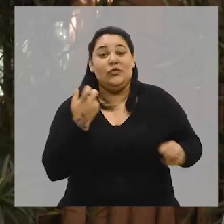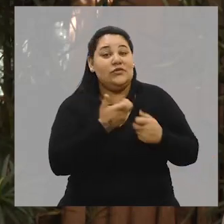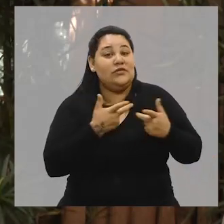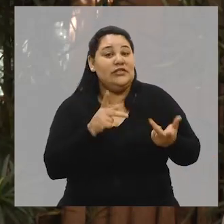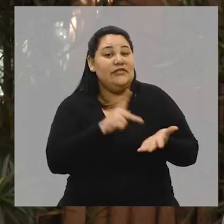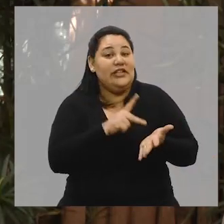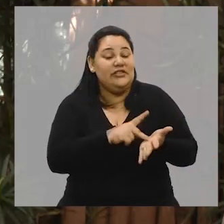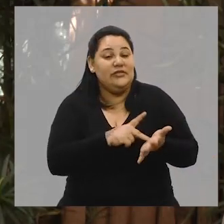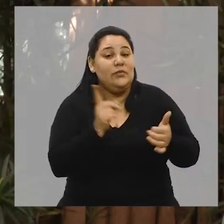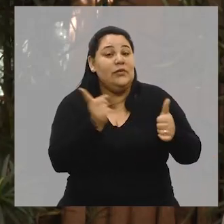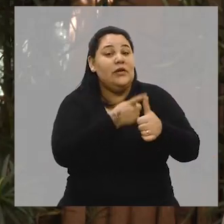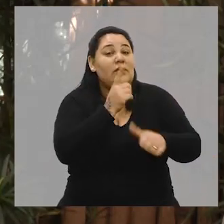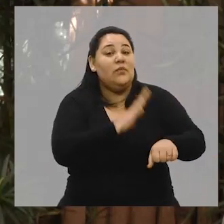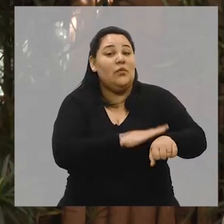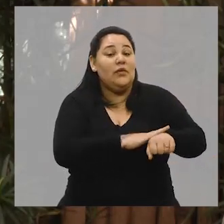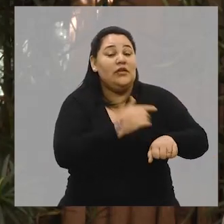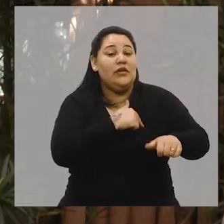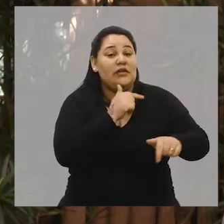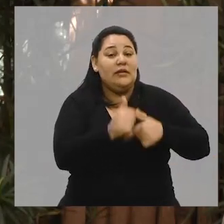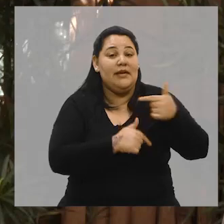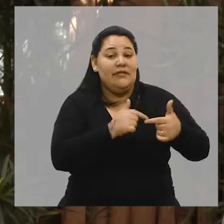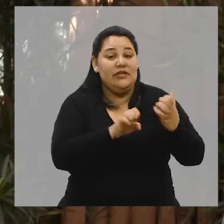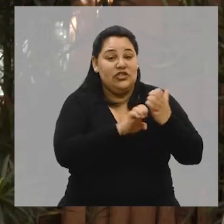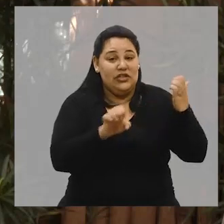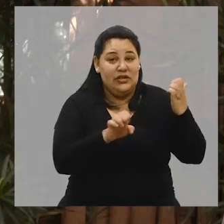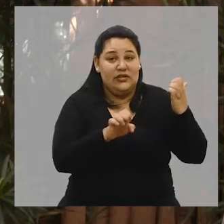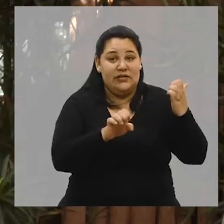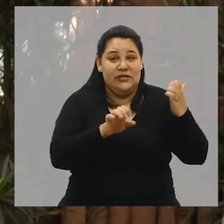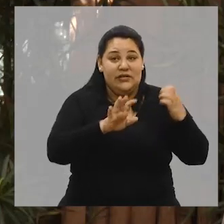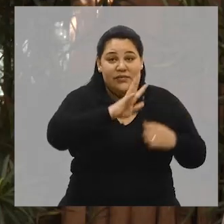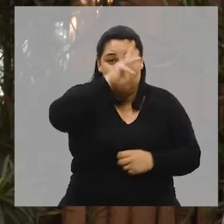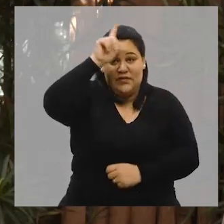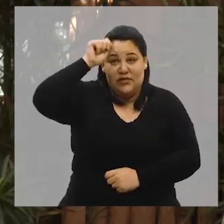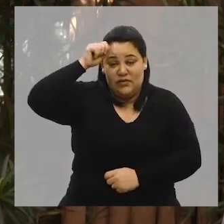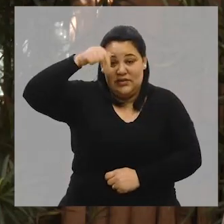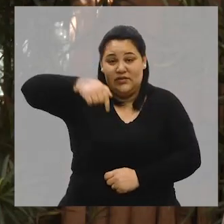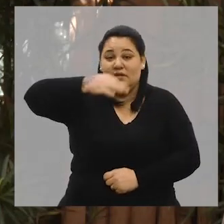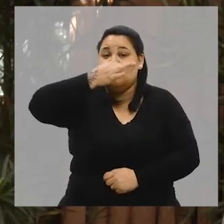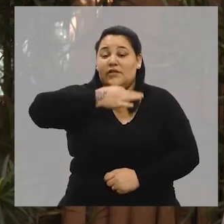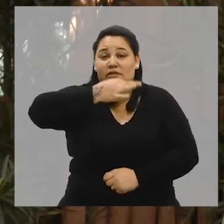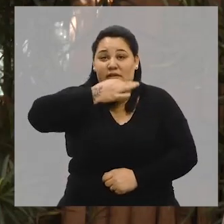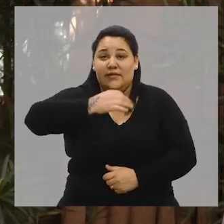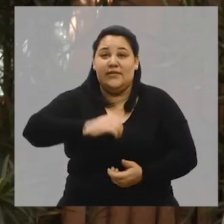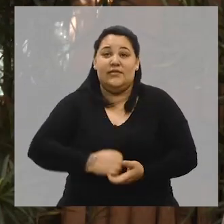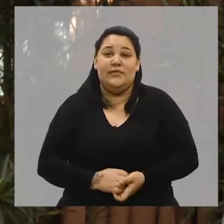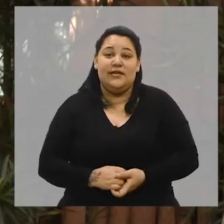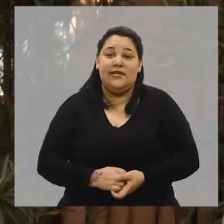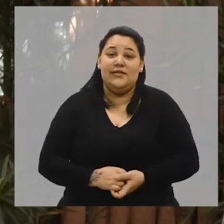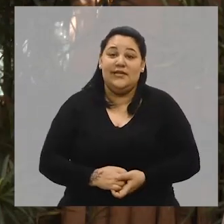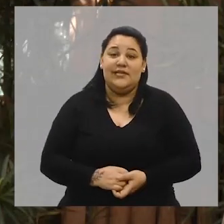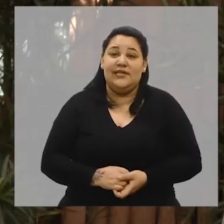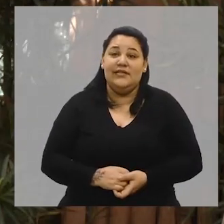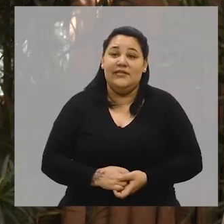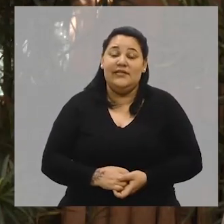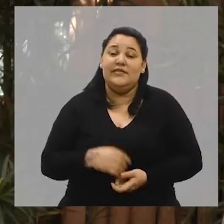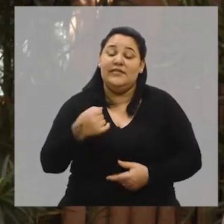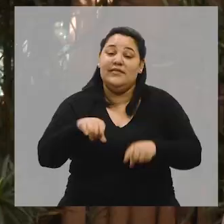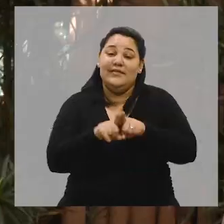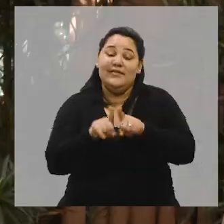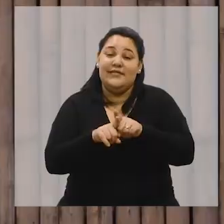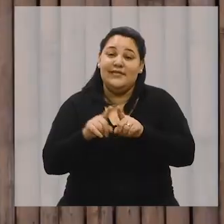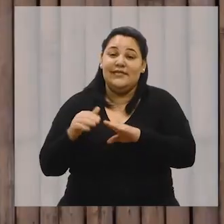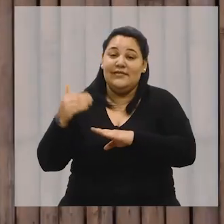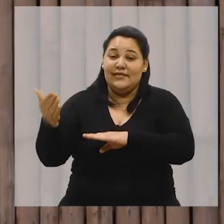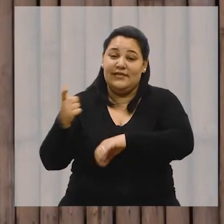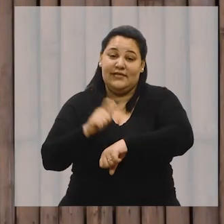duas coisas, na verdade, no primeiro momento, né? Trabalhava como engenheira na Prefeitura de Caxias e como florista fora do